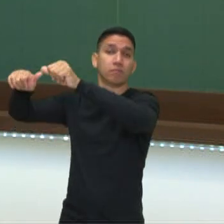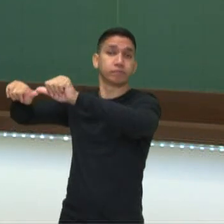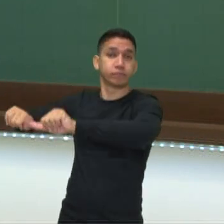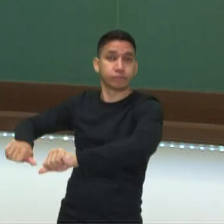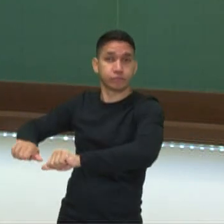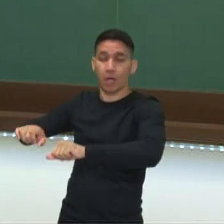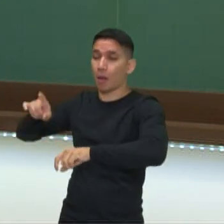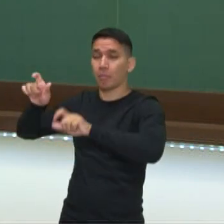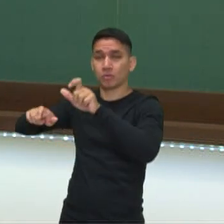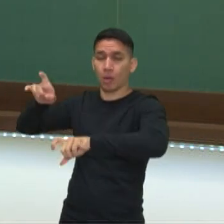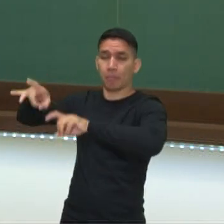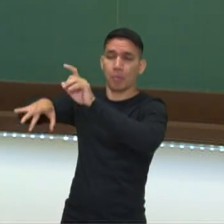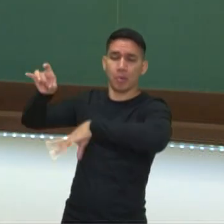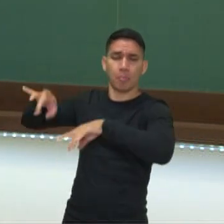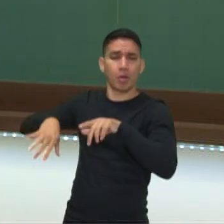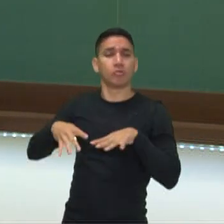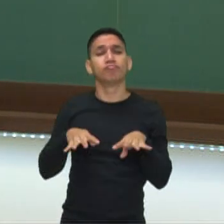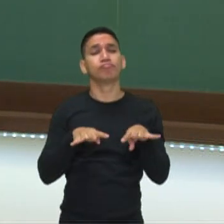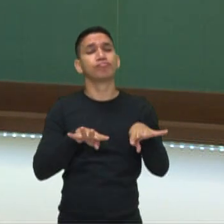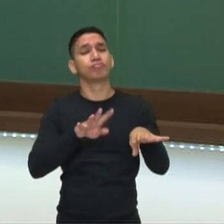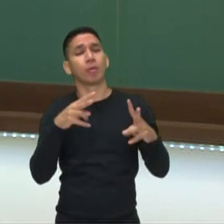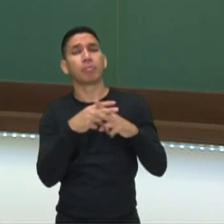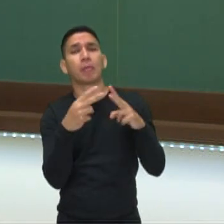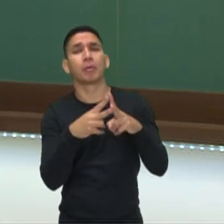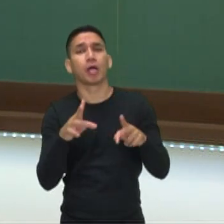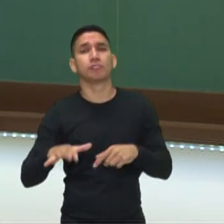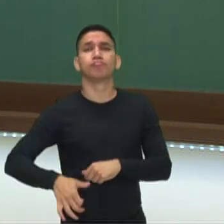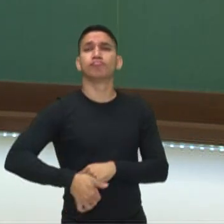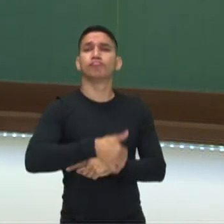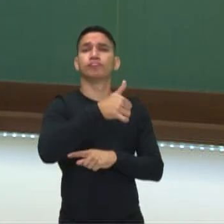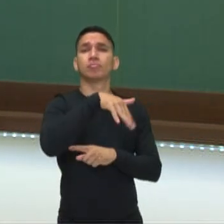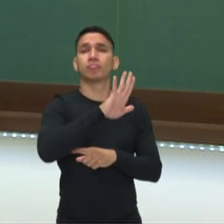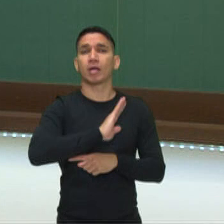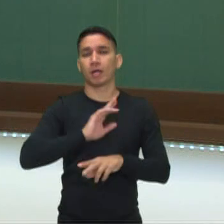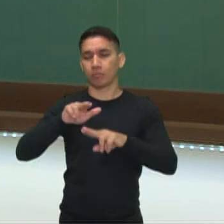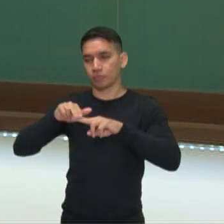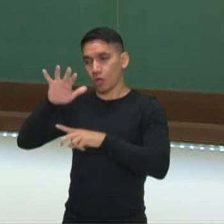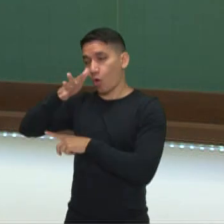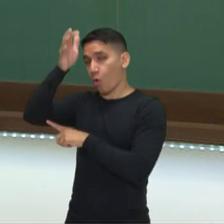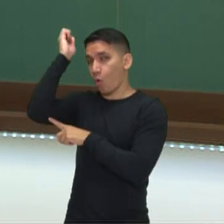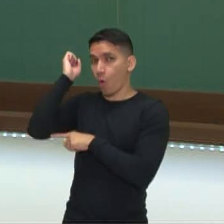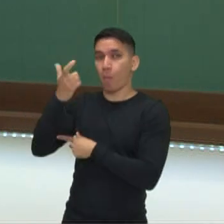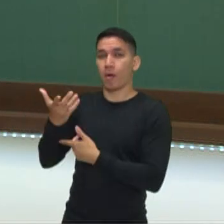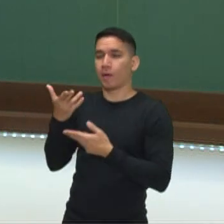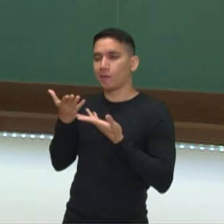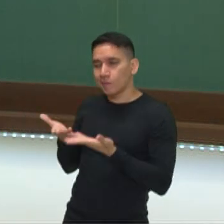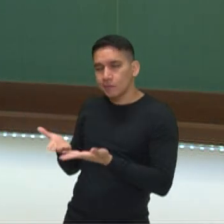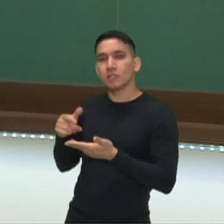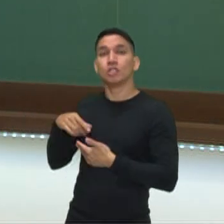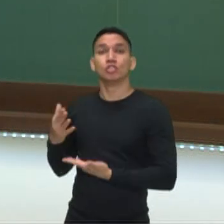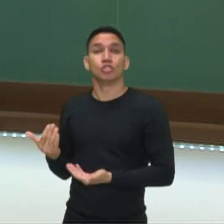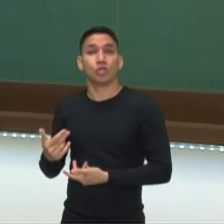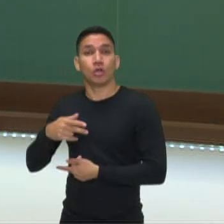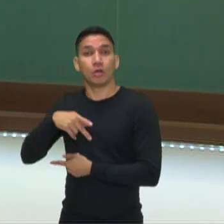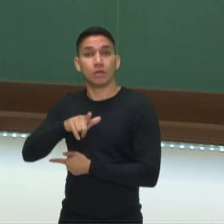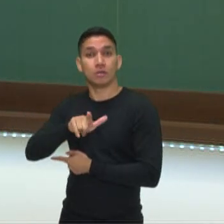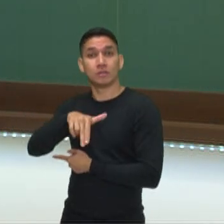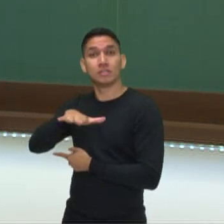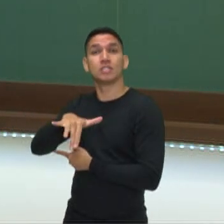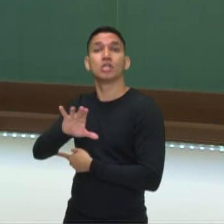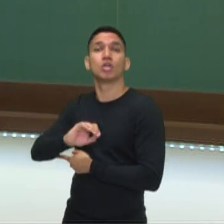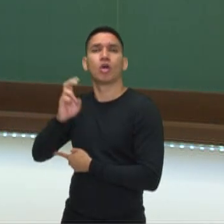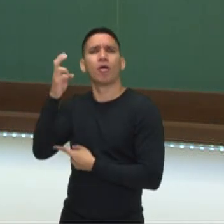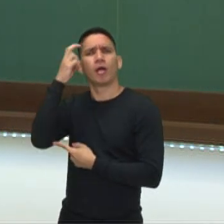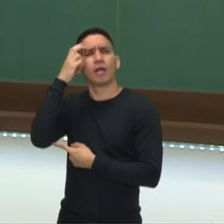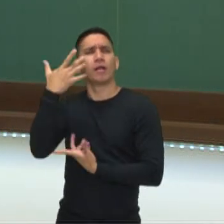lado, sendo considerado uma coisa não tão legal pelo romano. E exatamente Plínio Jovem, que era um grande defensor da cultura na época, ele